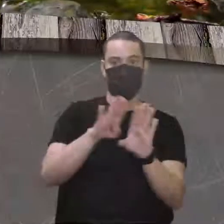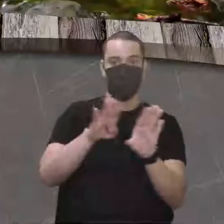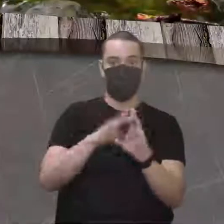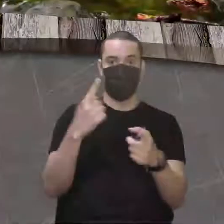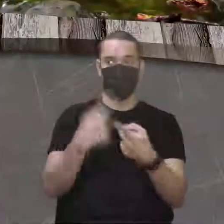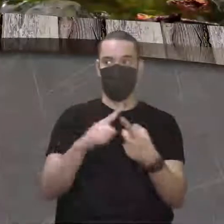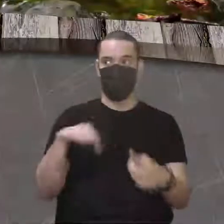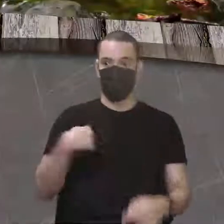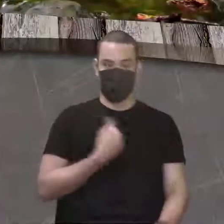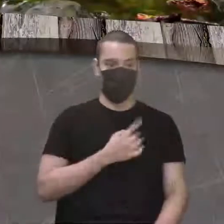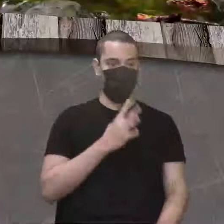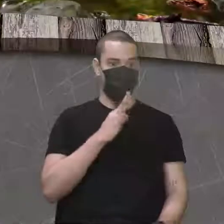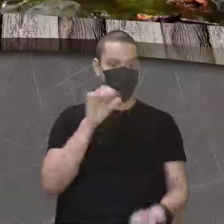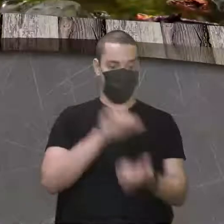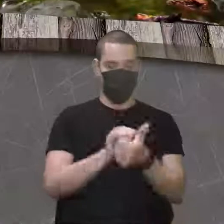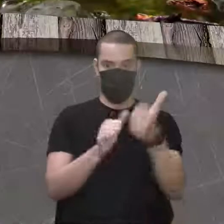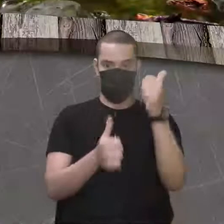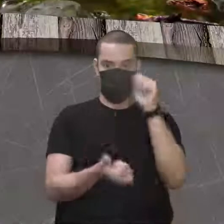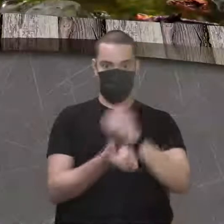Conhecendo a forma de